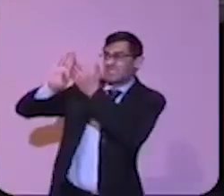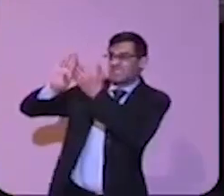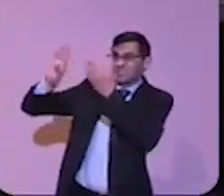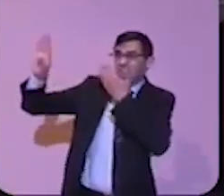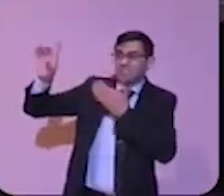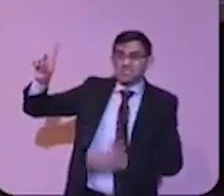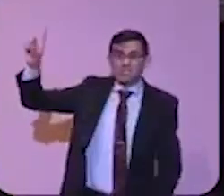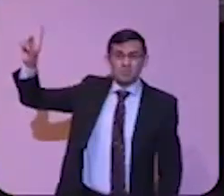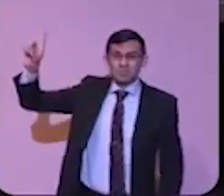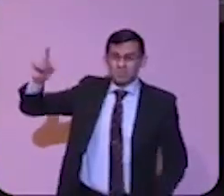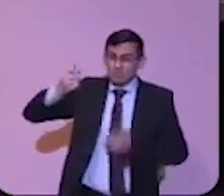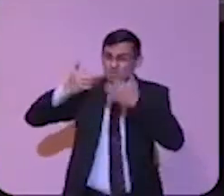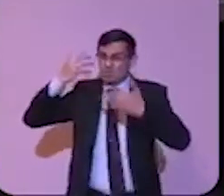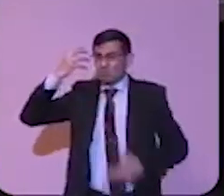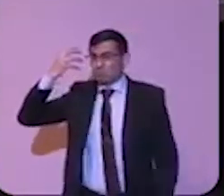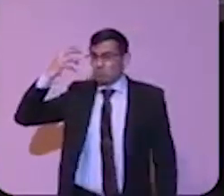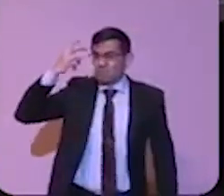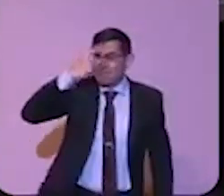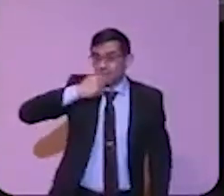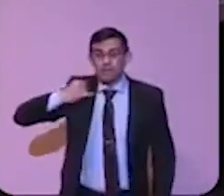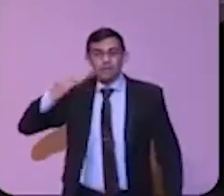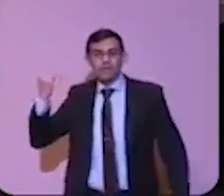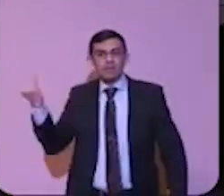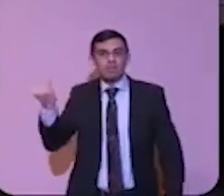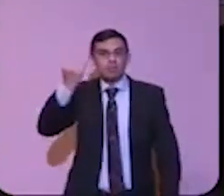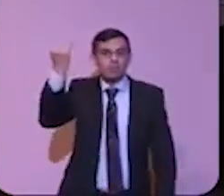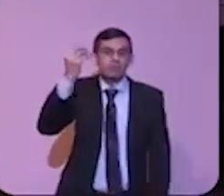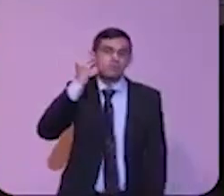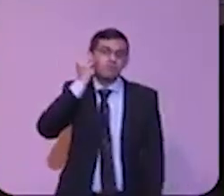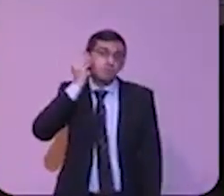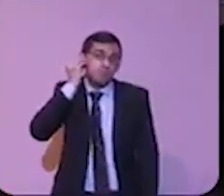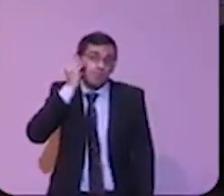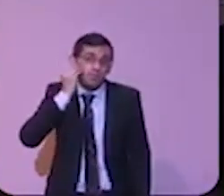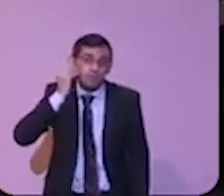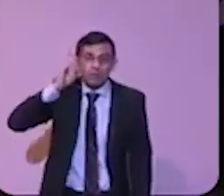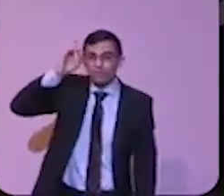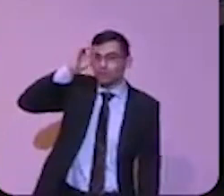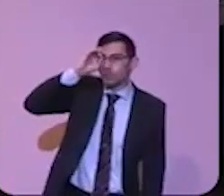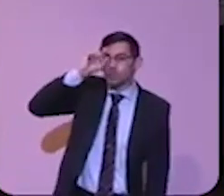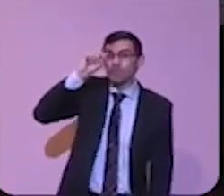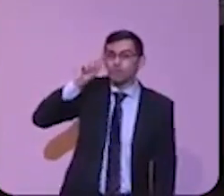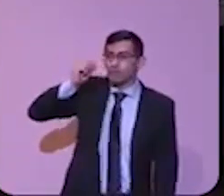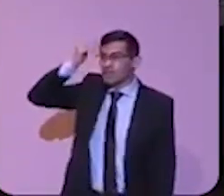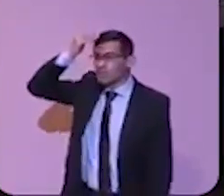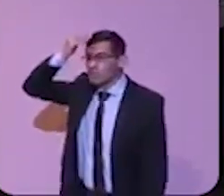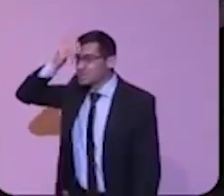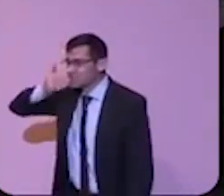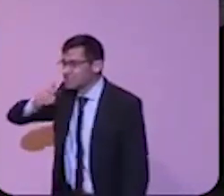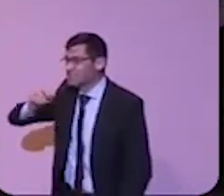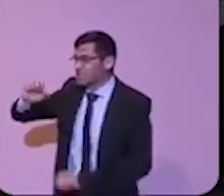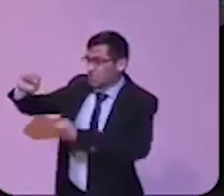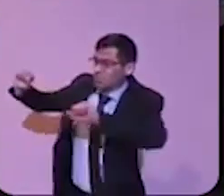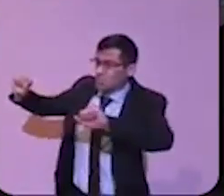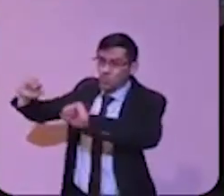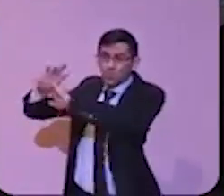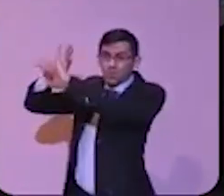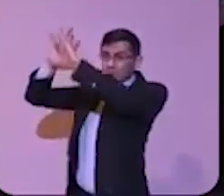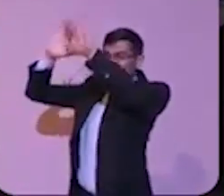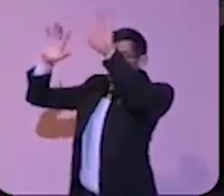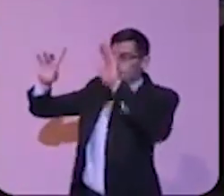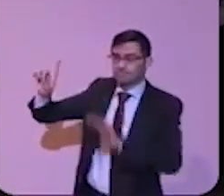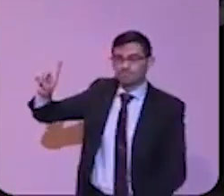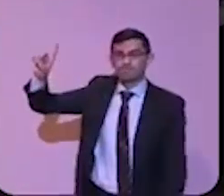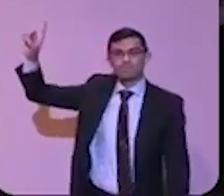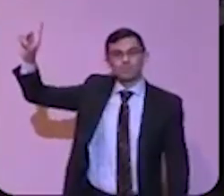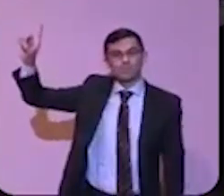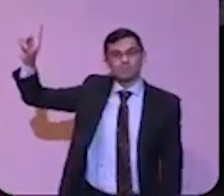mais linda e importante que você pode desfrutar no teu dia a dia, que é a presença gloriosa de